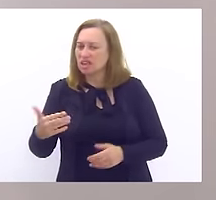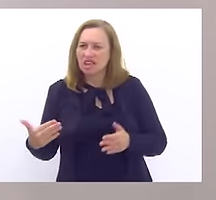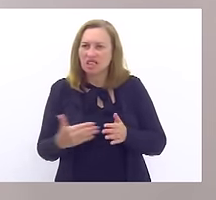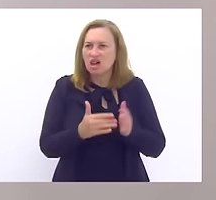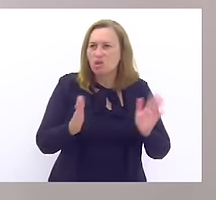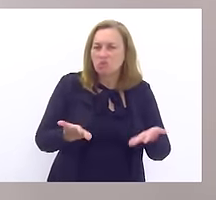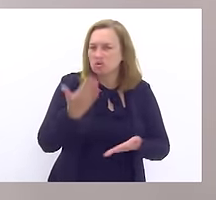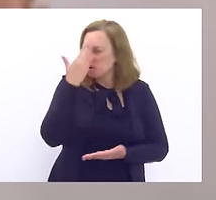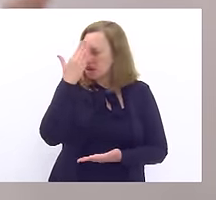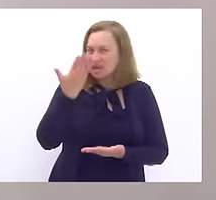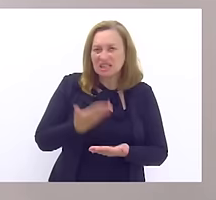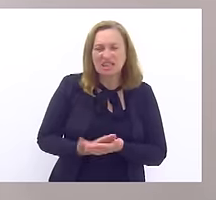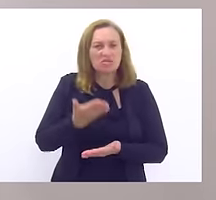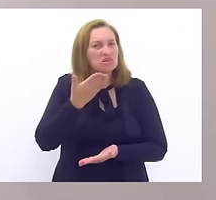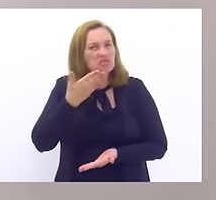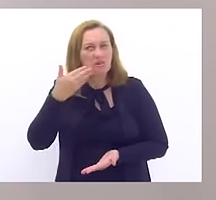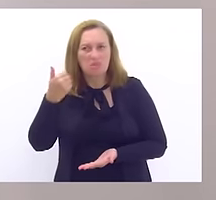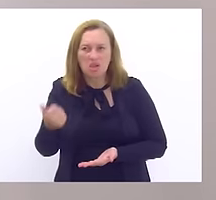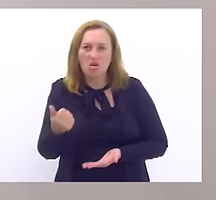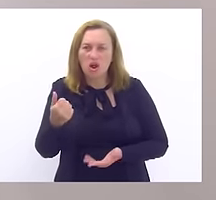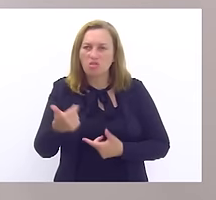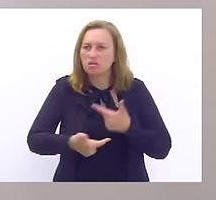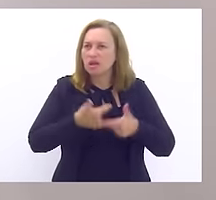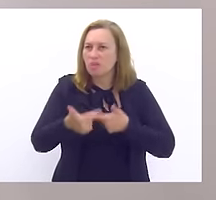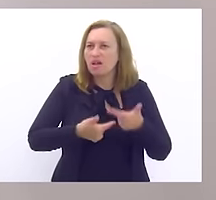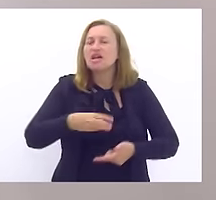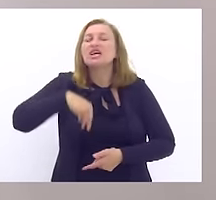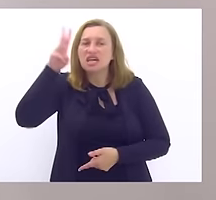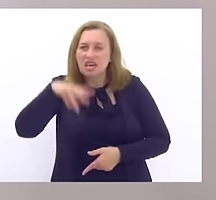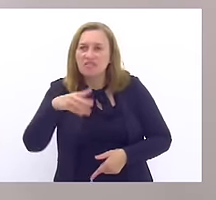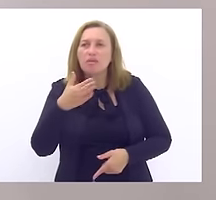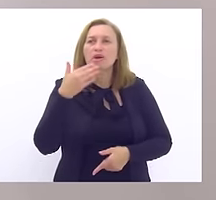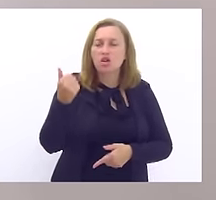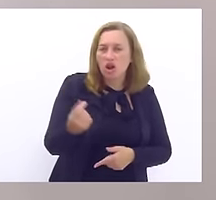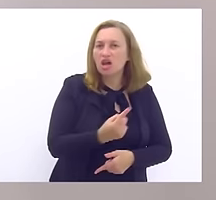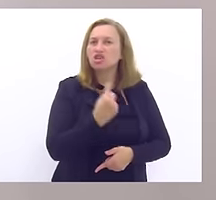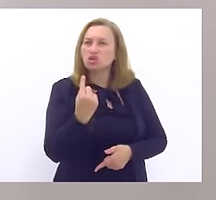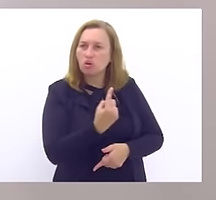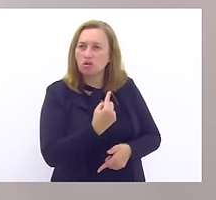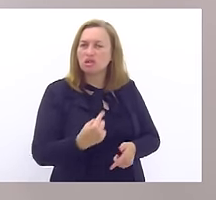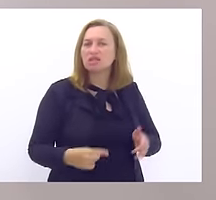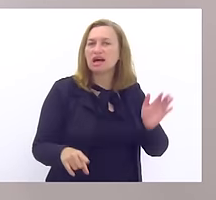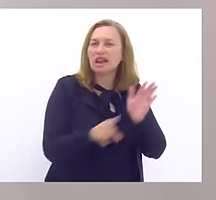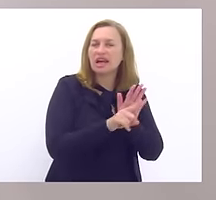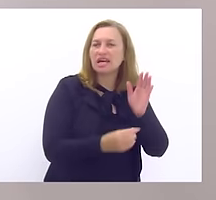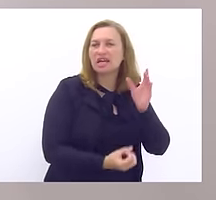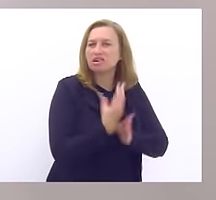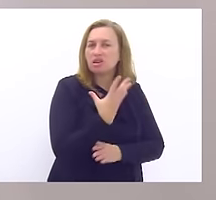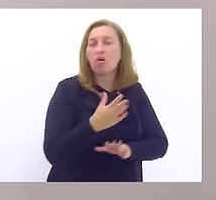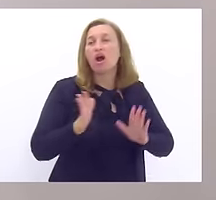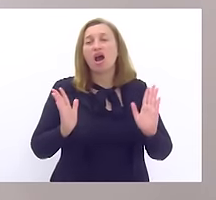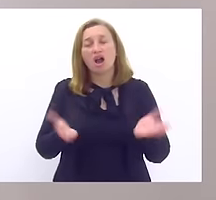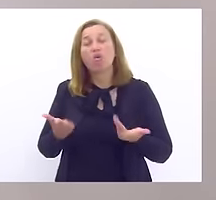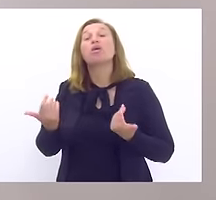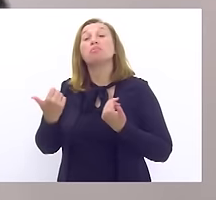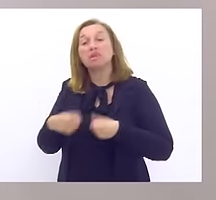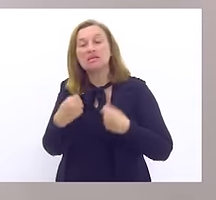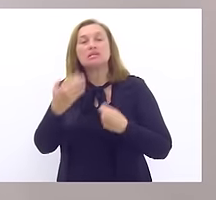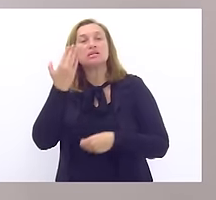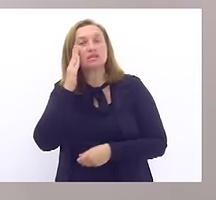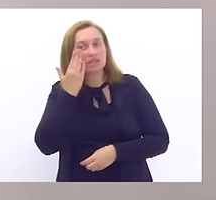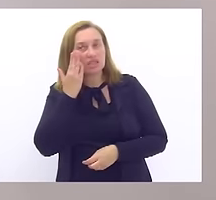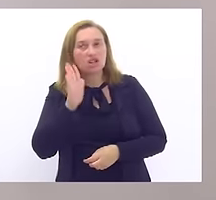confia no Detro para melhorar o serviço quem vai melhorar o serviço somos nós por força da lei agora a gente precisa entender